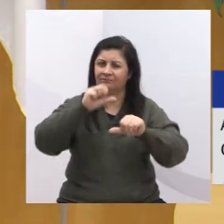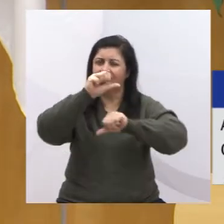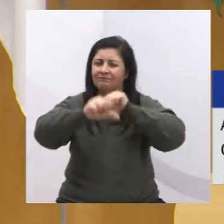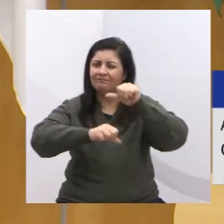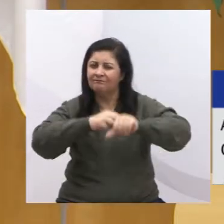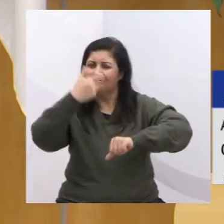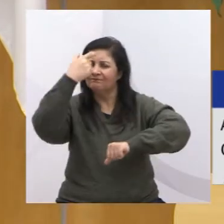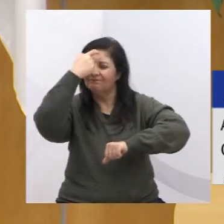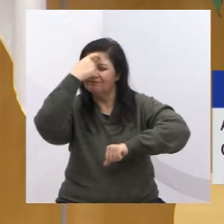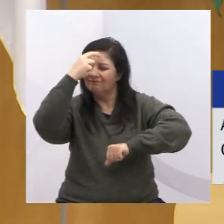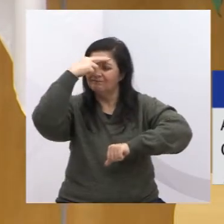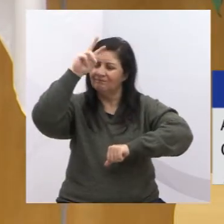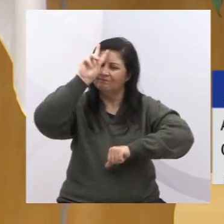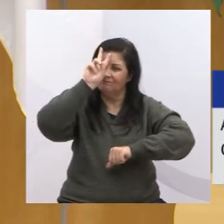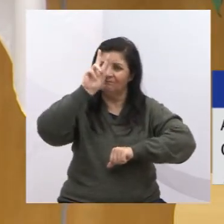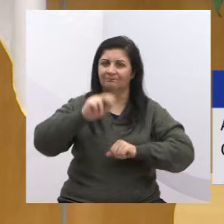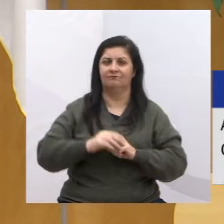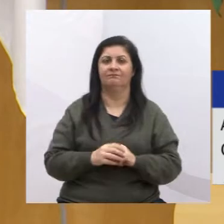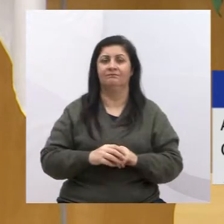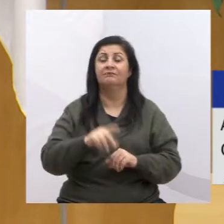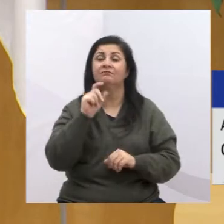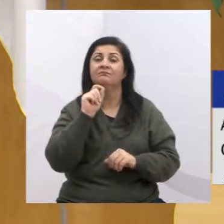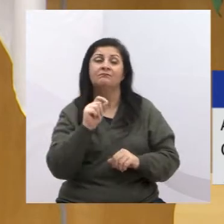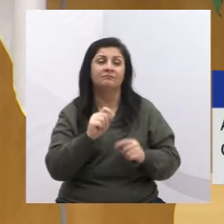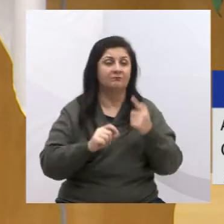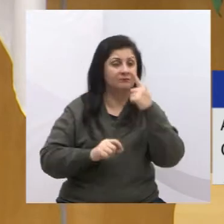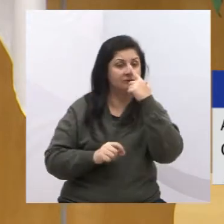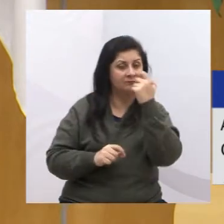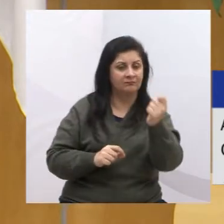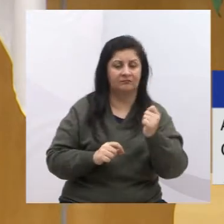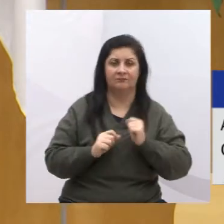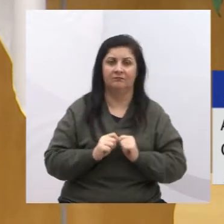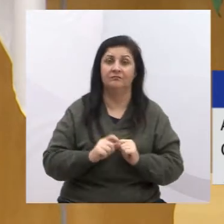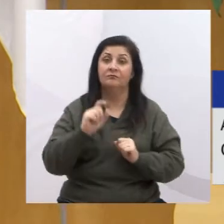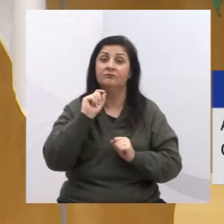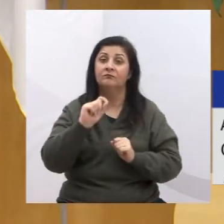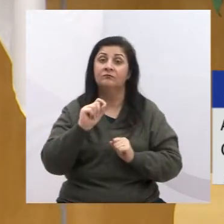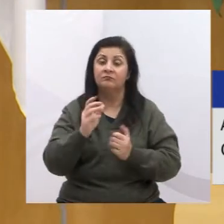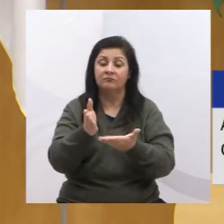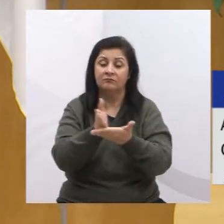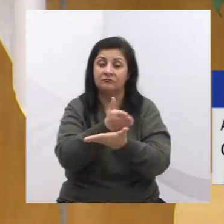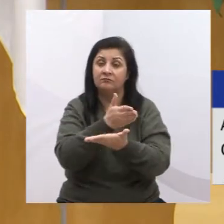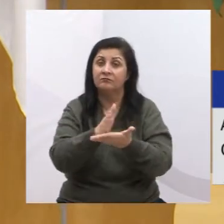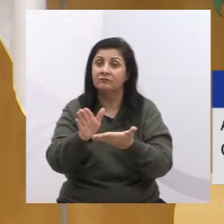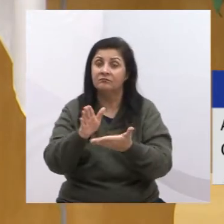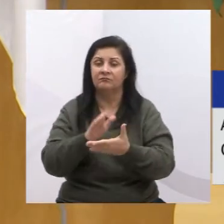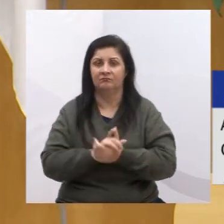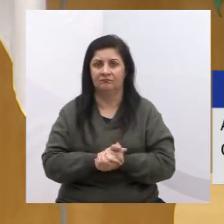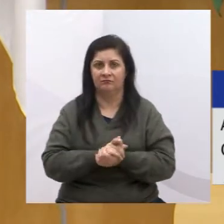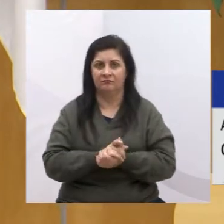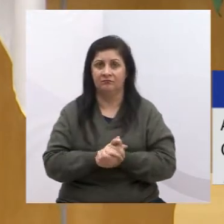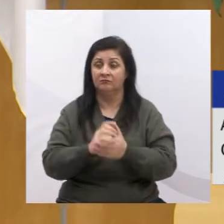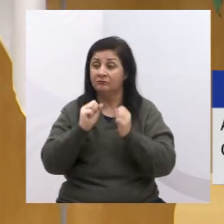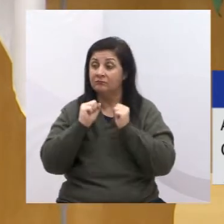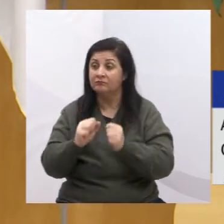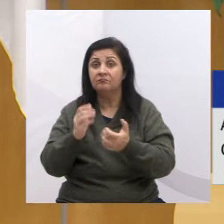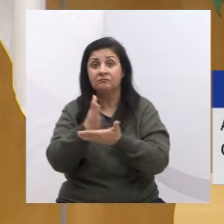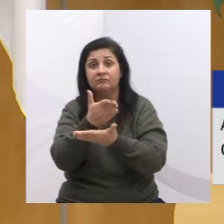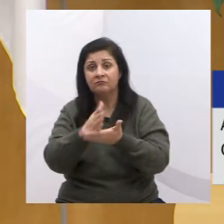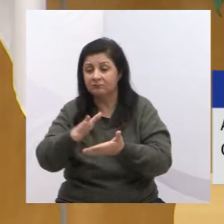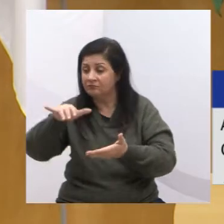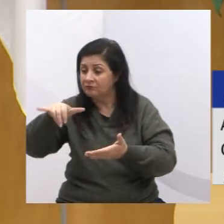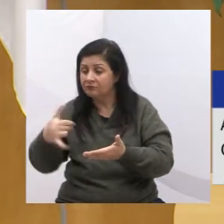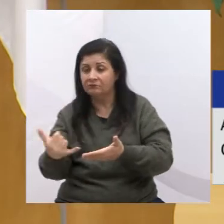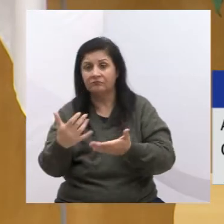conceito do que é lixo, do que é resíduo sólido, do que pode ser aproveitado